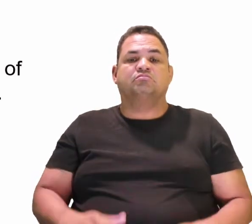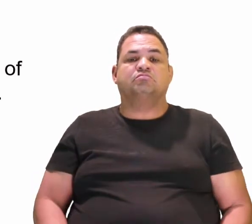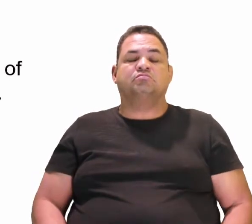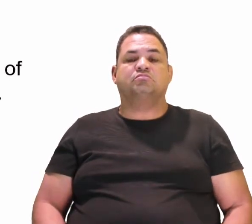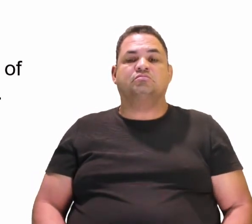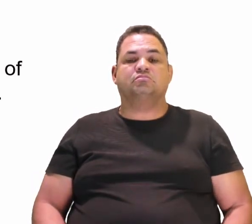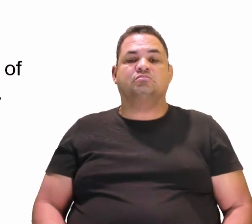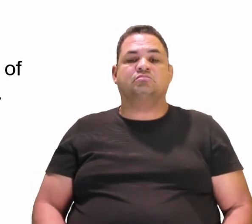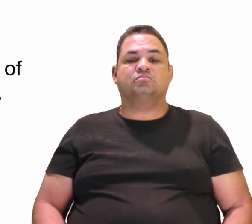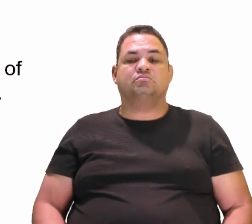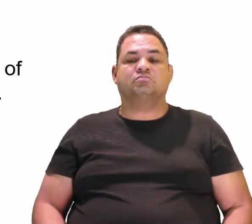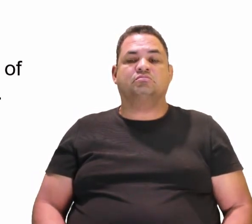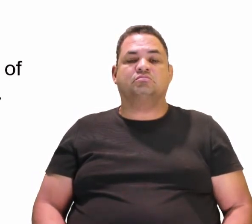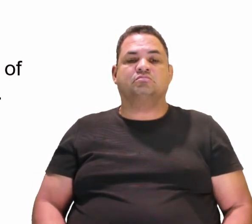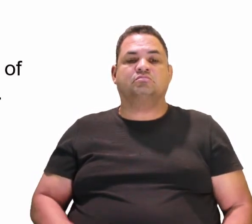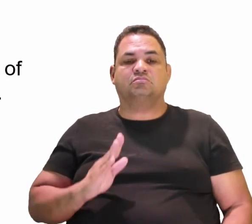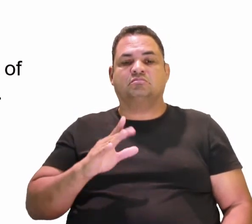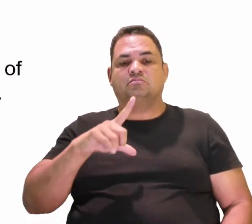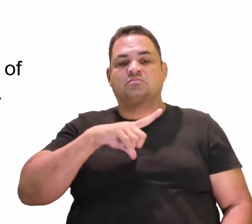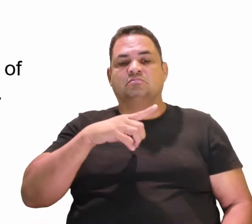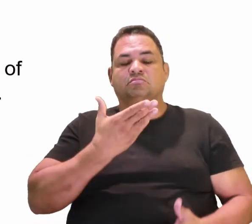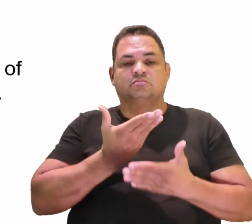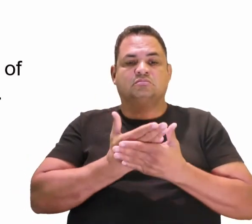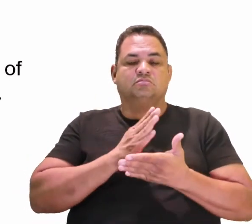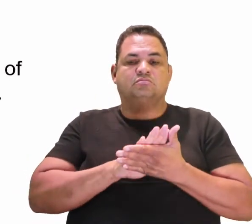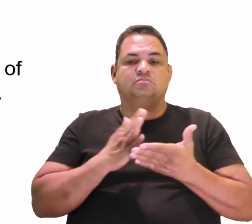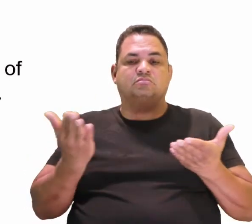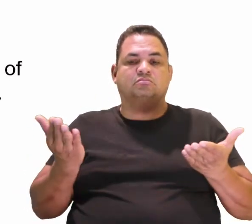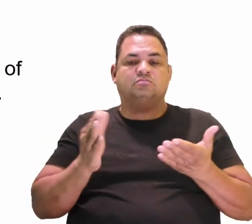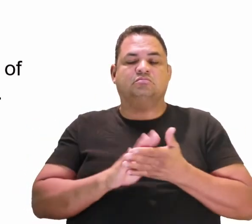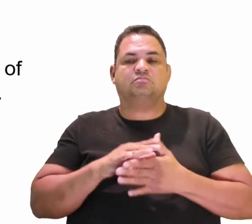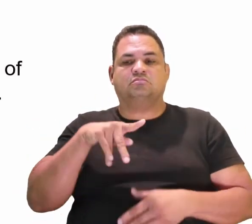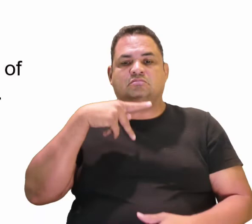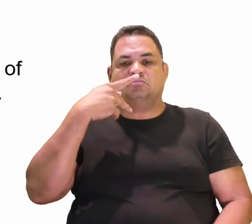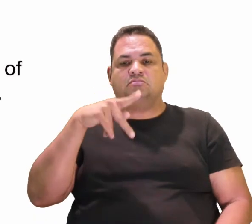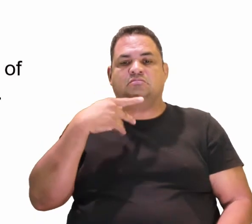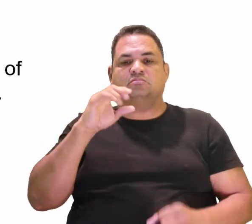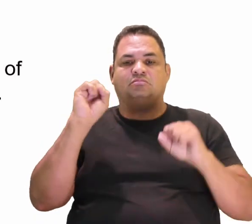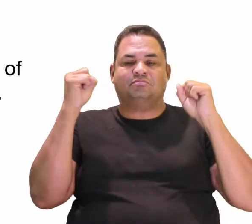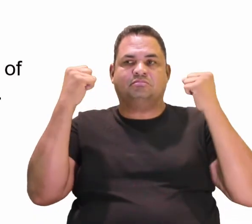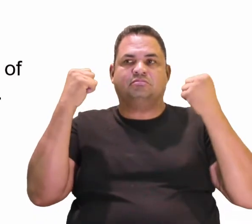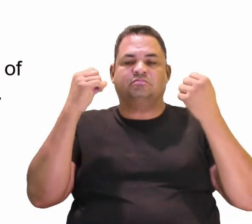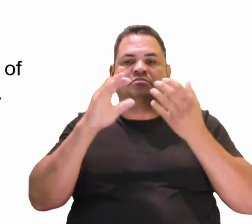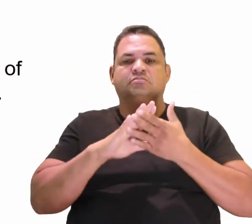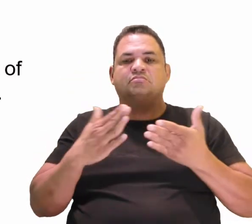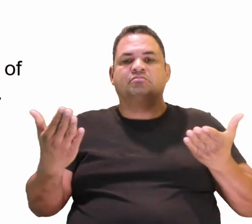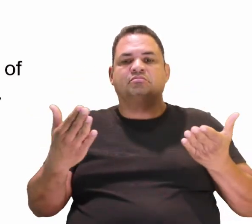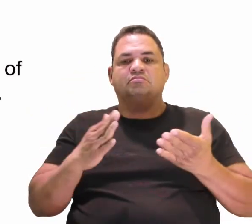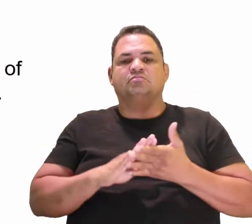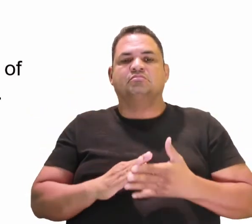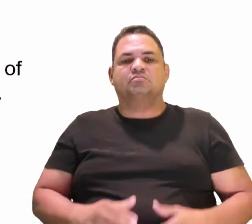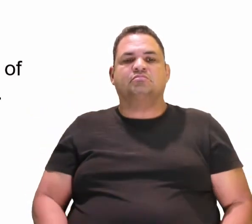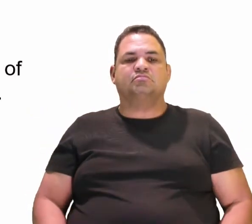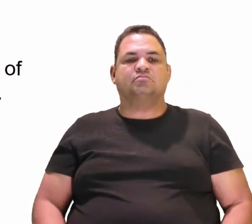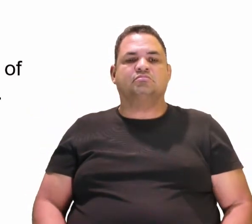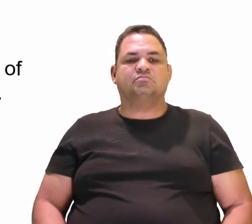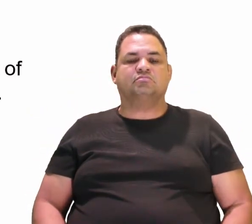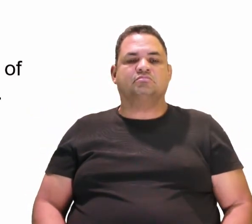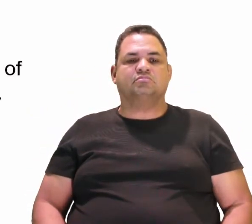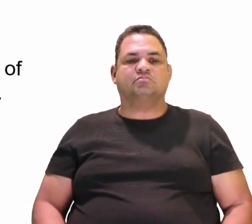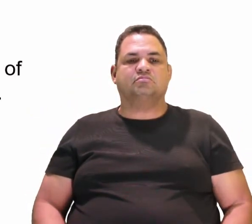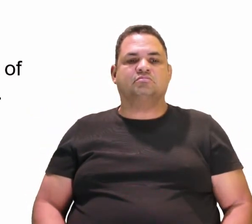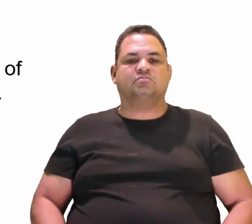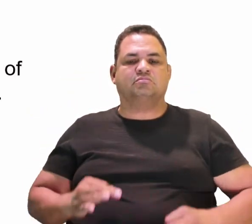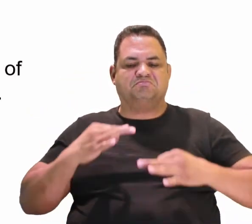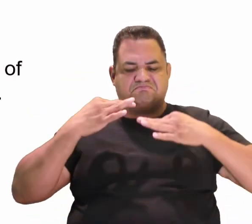mais... Na verdade, ela tem algumas traduções, porém aqui a gente vai falar de questão física, né? Ficar com físico aí, com shape em